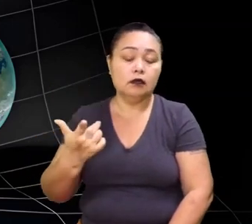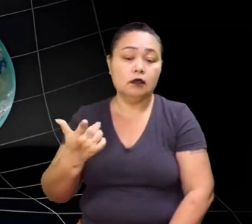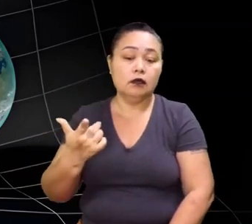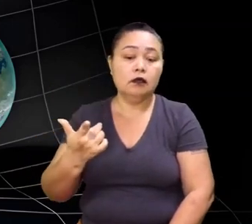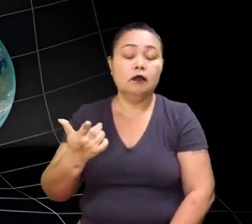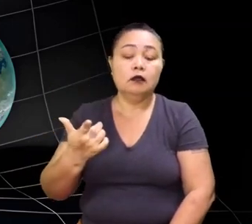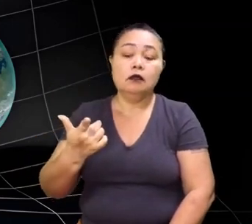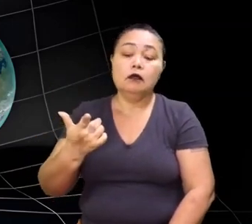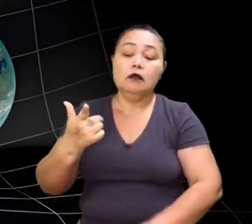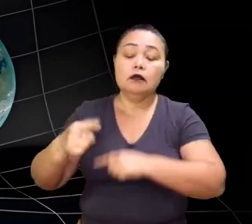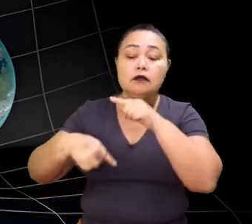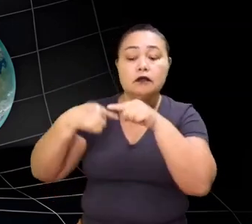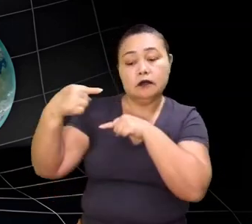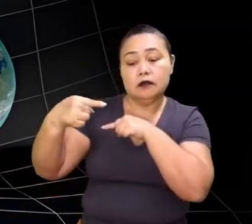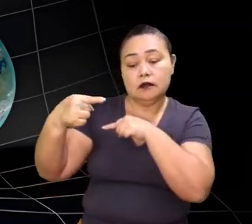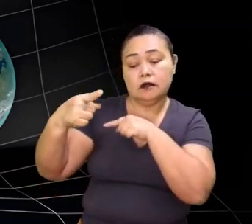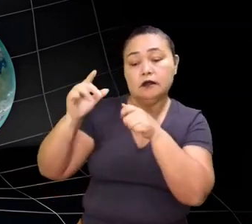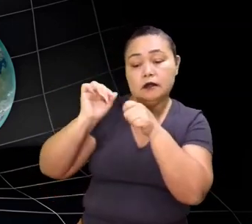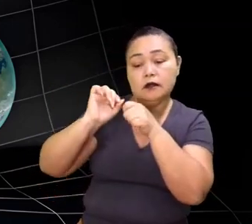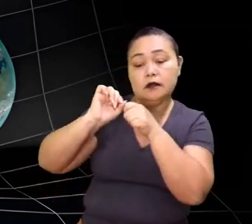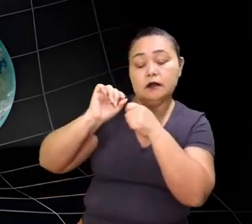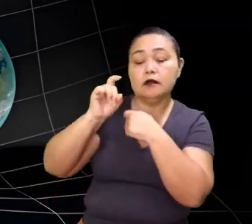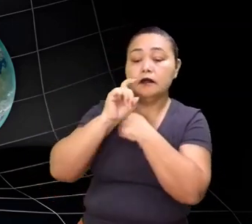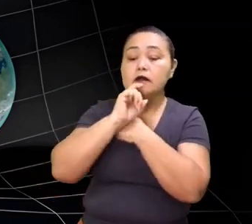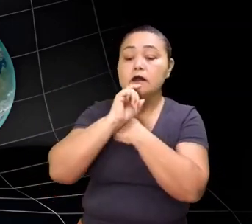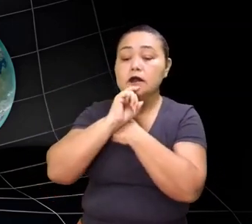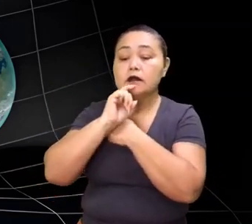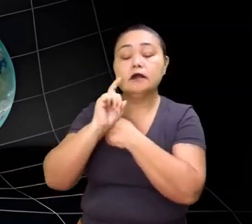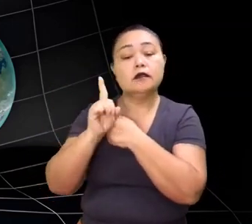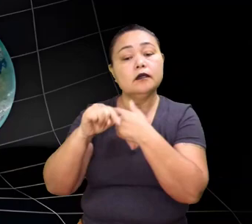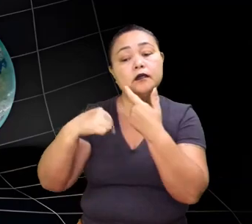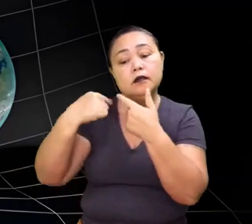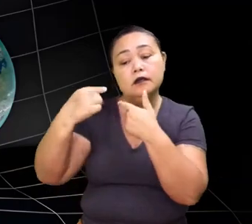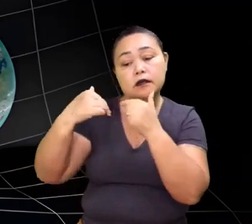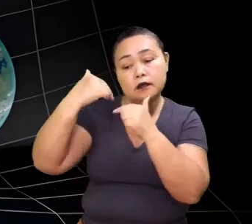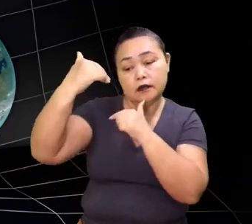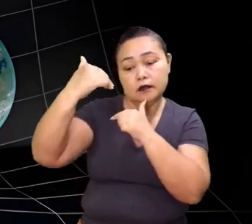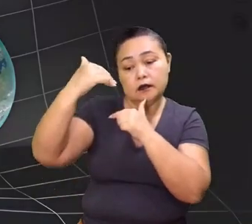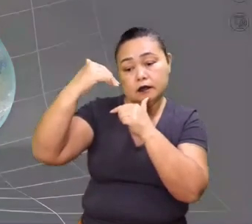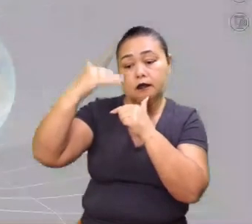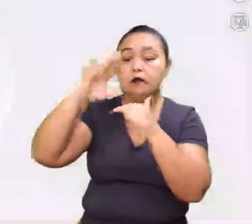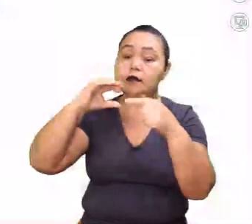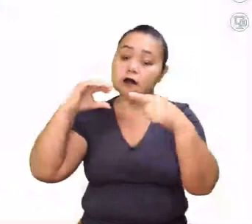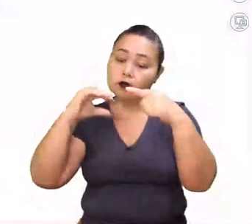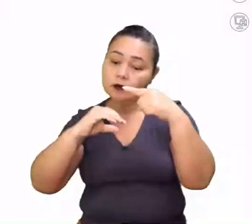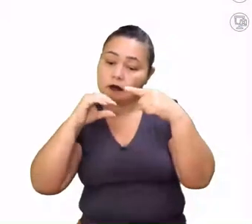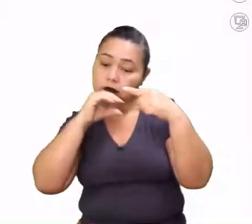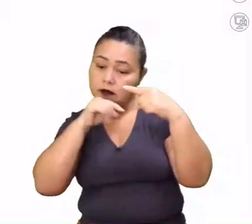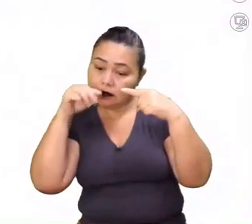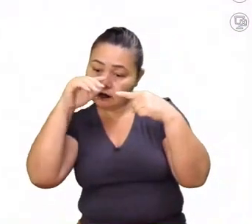da Pria em cima e da quente embaixo voltando lá só para não esquecerem Tá